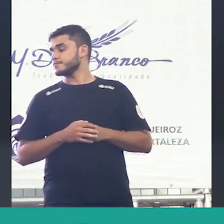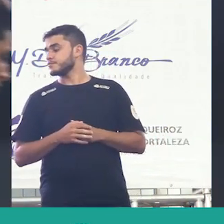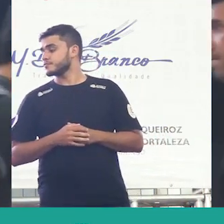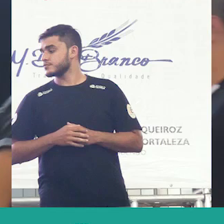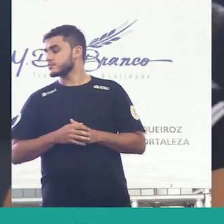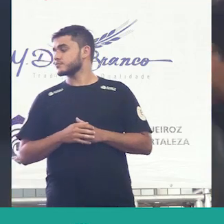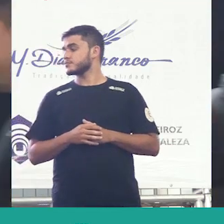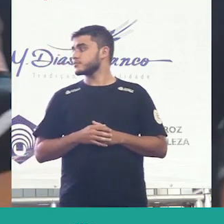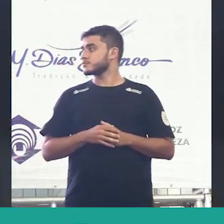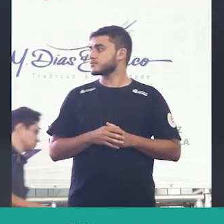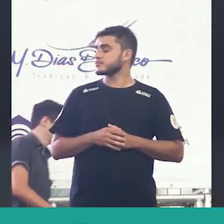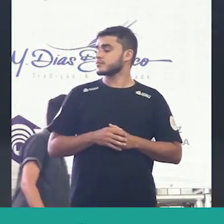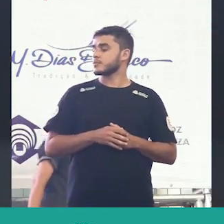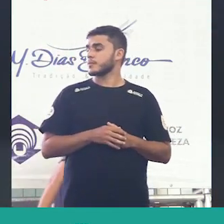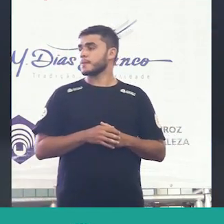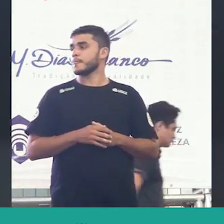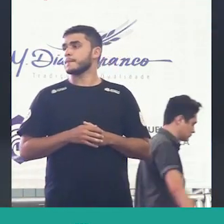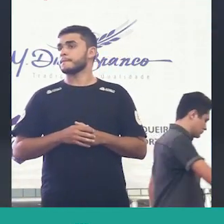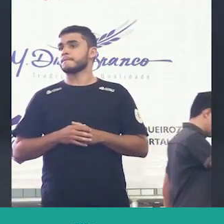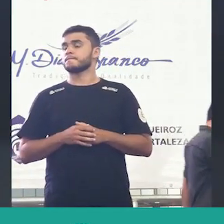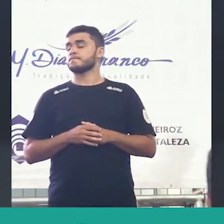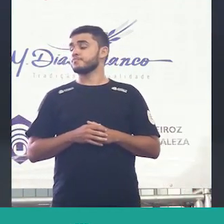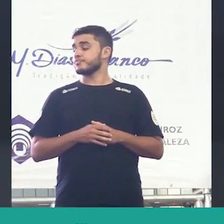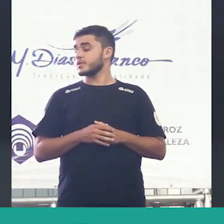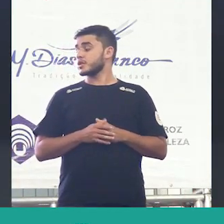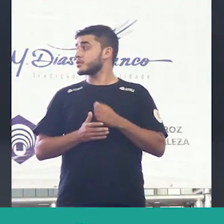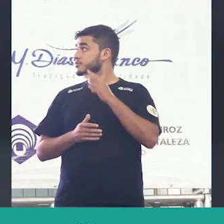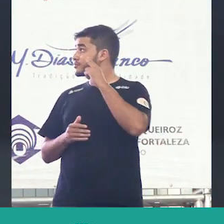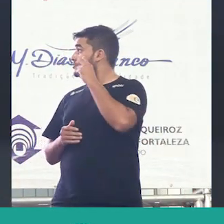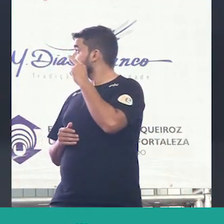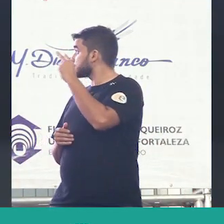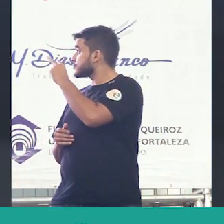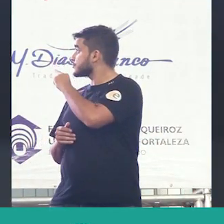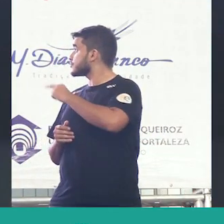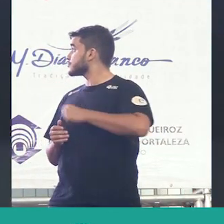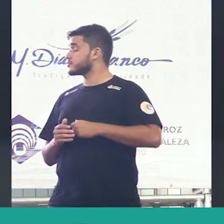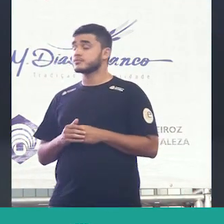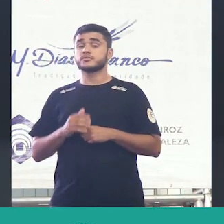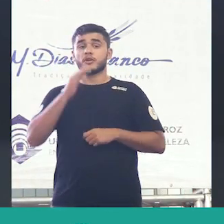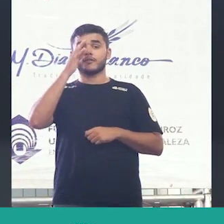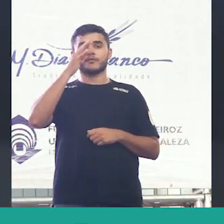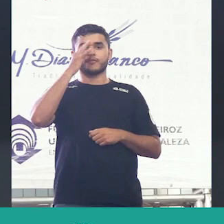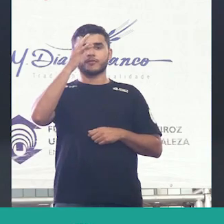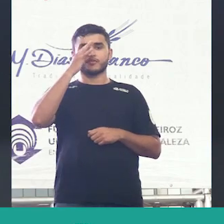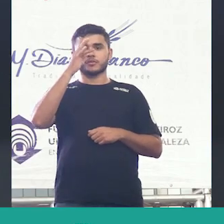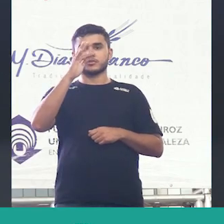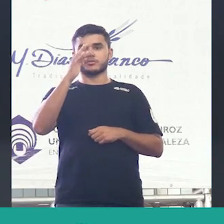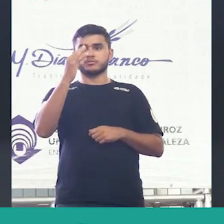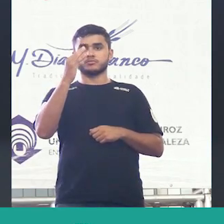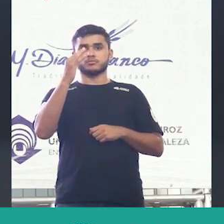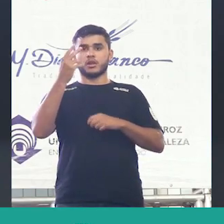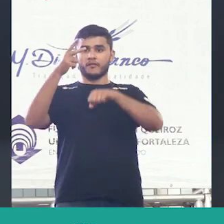Foi claro? Vamos para frente. Olha aí. Tá dando para ver a flor? Tá. Atrás do vidro, dá para ver a